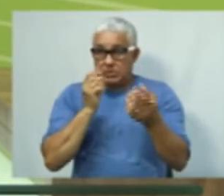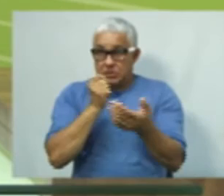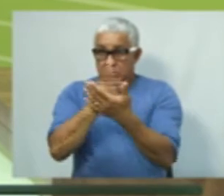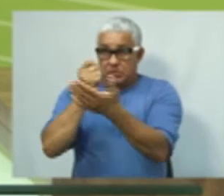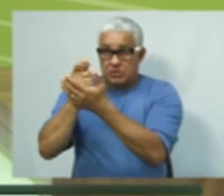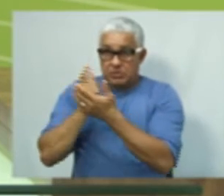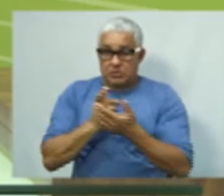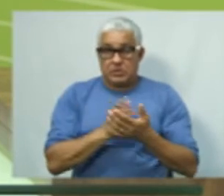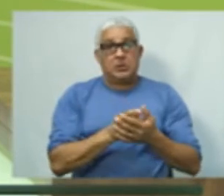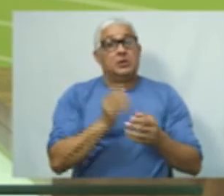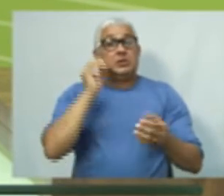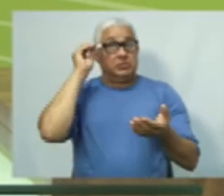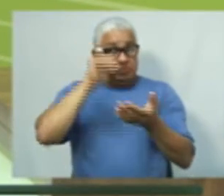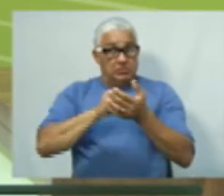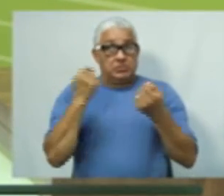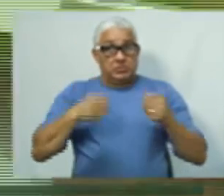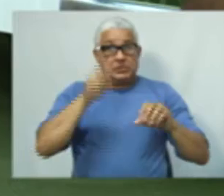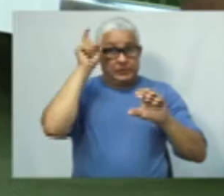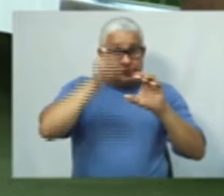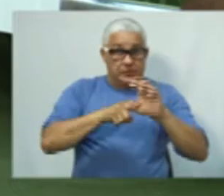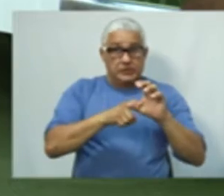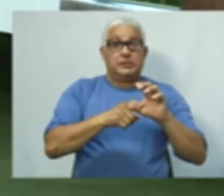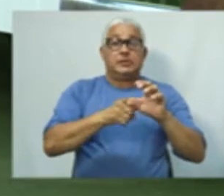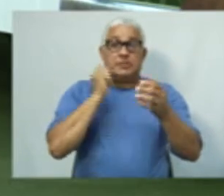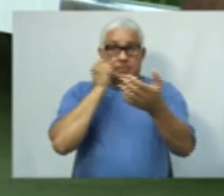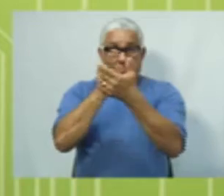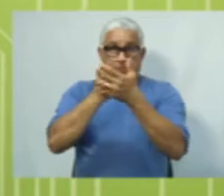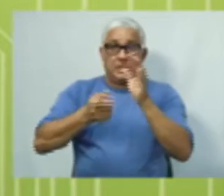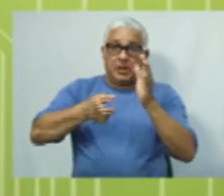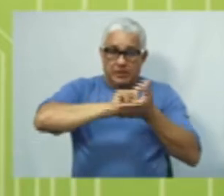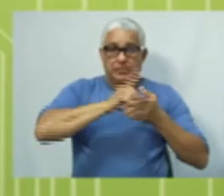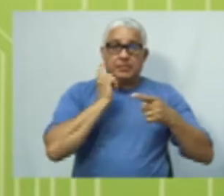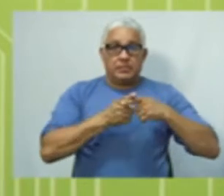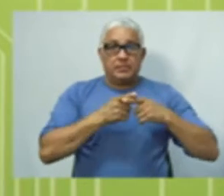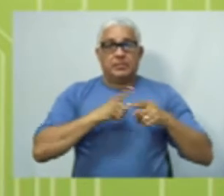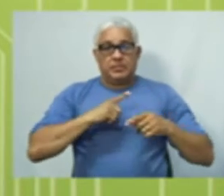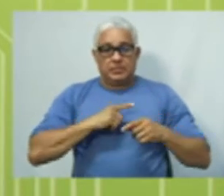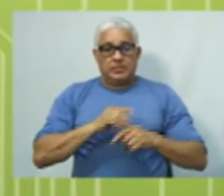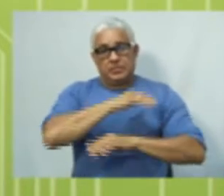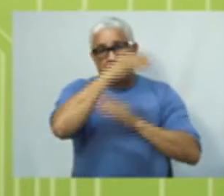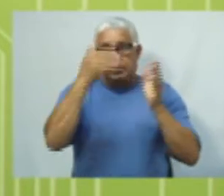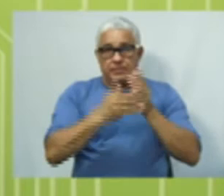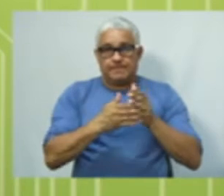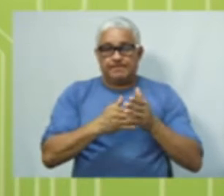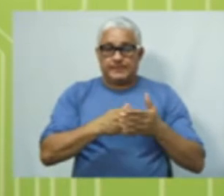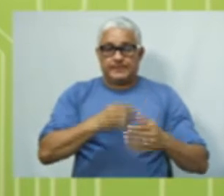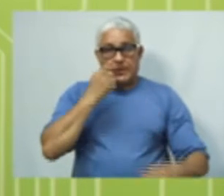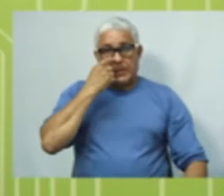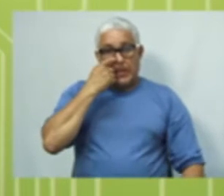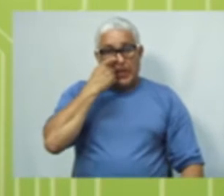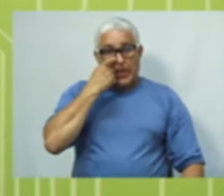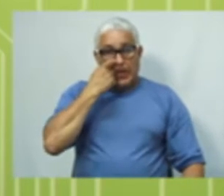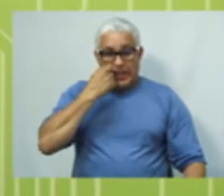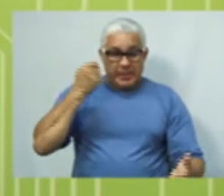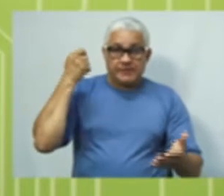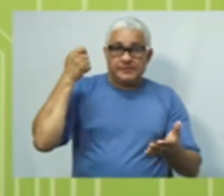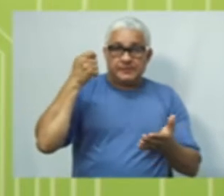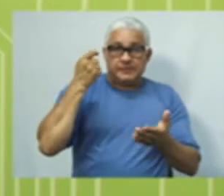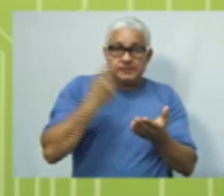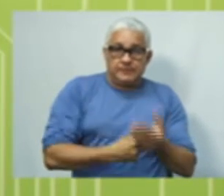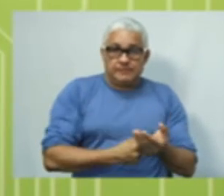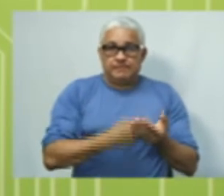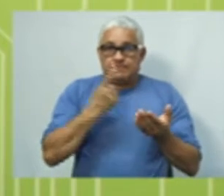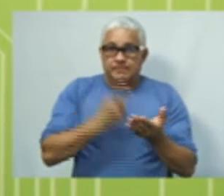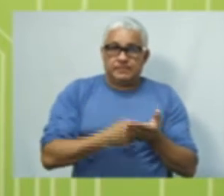não forem pagas. Certo, professora? Corretíssimo, porque elas estão ali todas, né, comprometidas, né, enquanto ela não for cumprida,